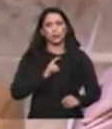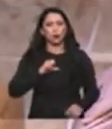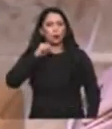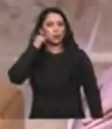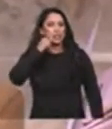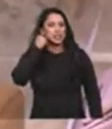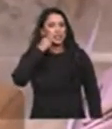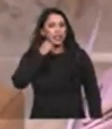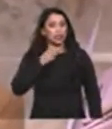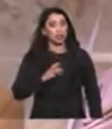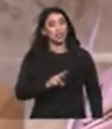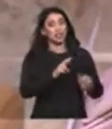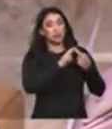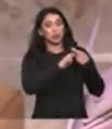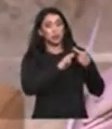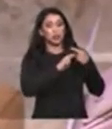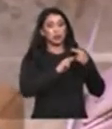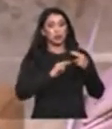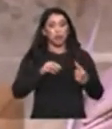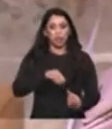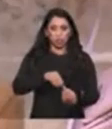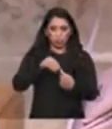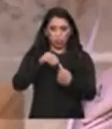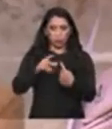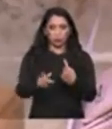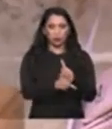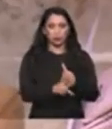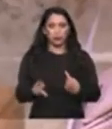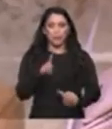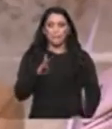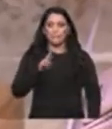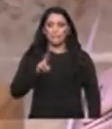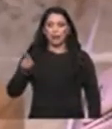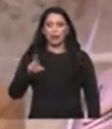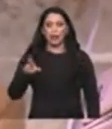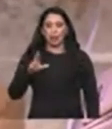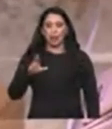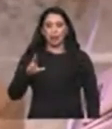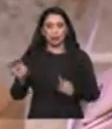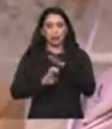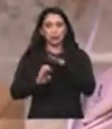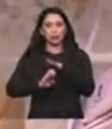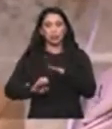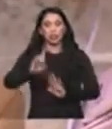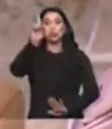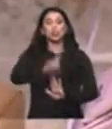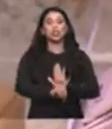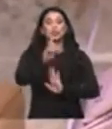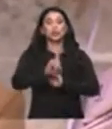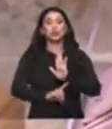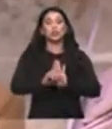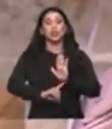da República responsável pelas indicações da presidência da BR Distribuidora e das diretorias de rede